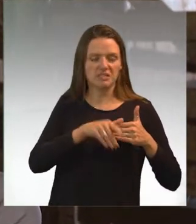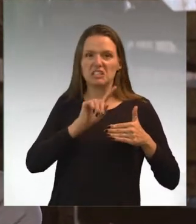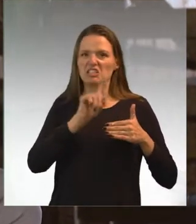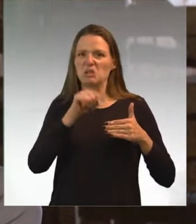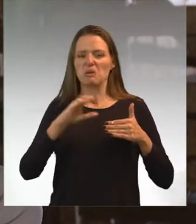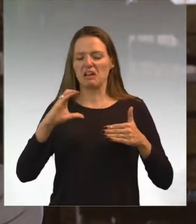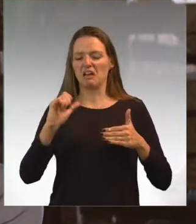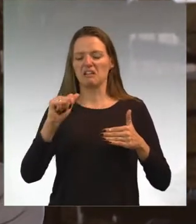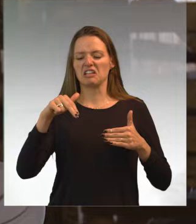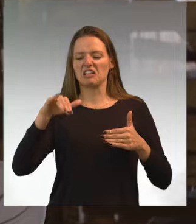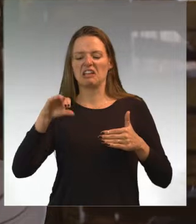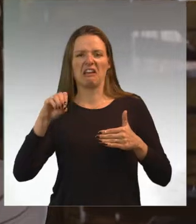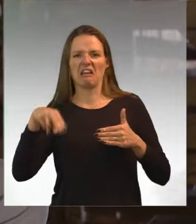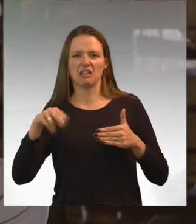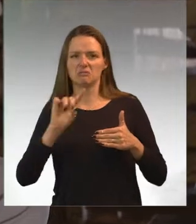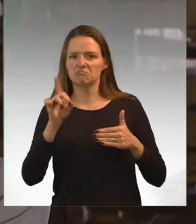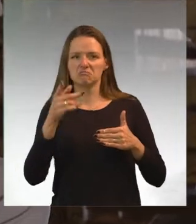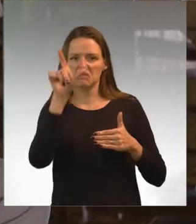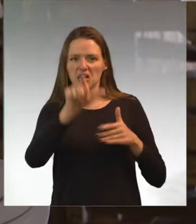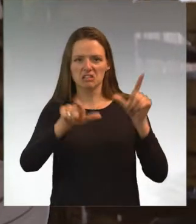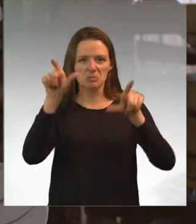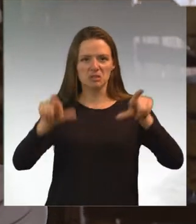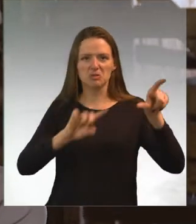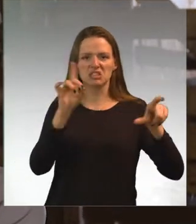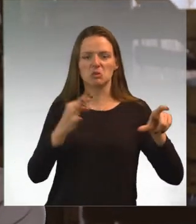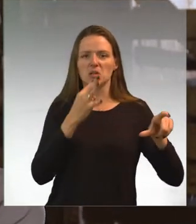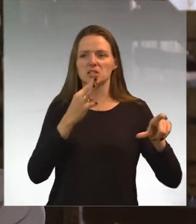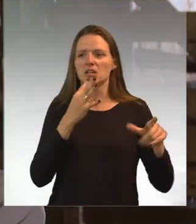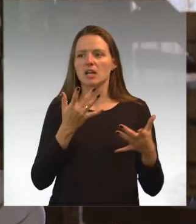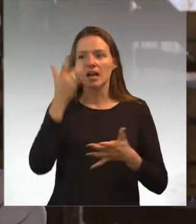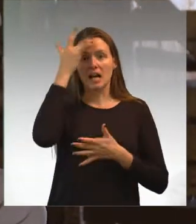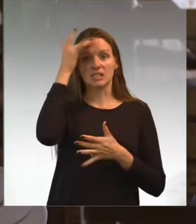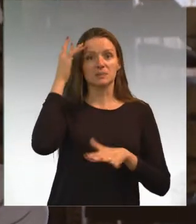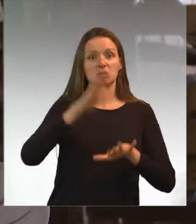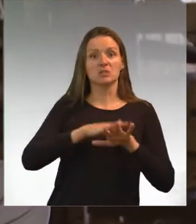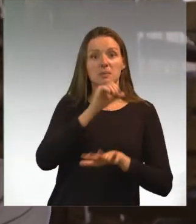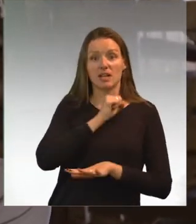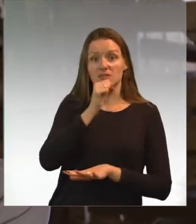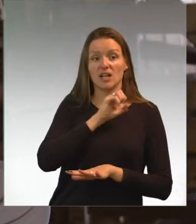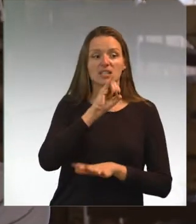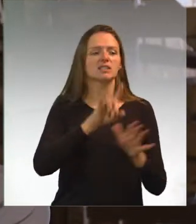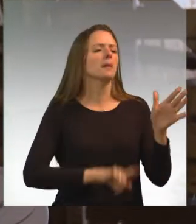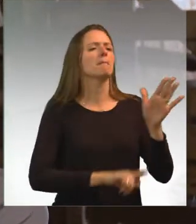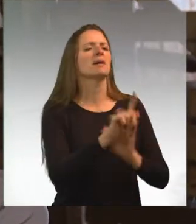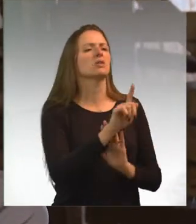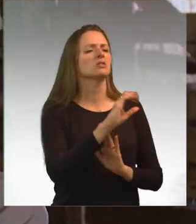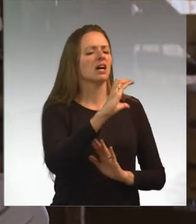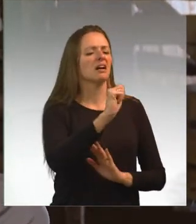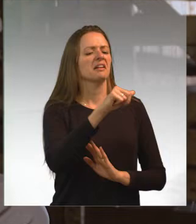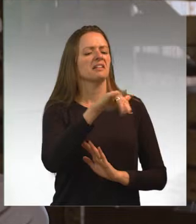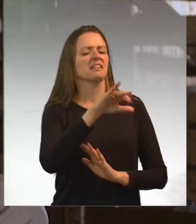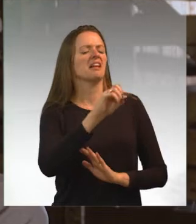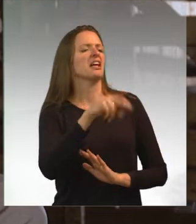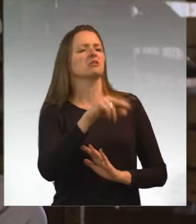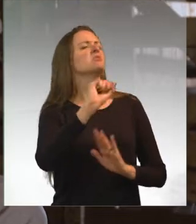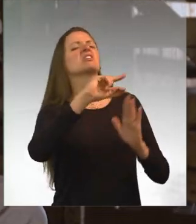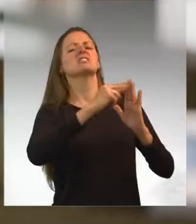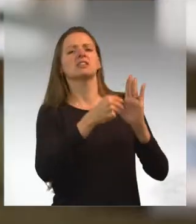o que era cânion, ninguém sabia o que era cânion. Conhece todo mundo, até essas pessoas mais antigas, se tu perguntar hoje, os cânions não sabem o que é